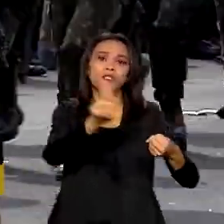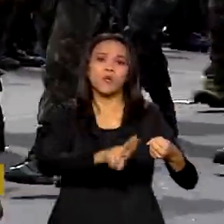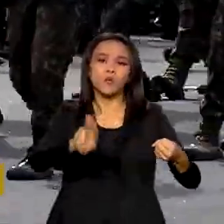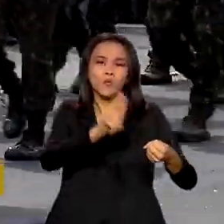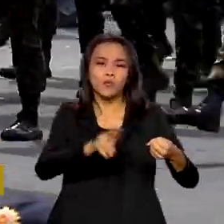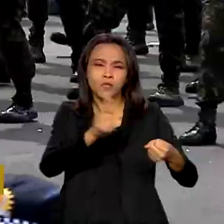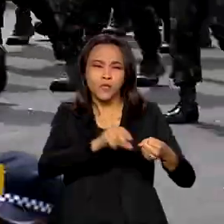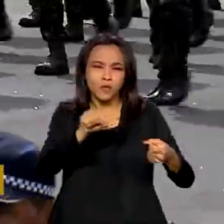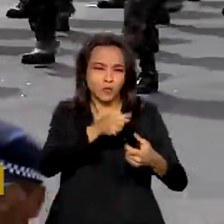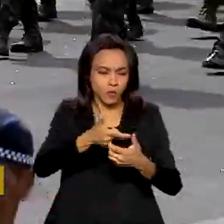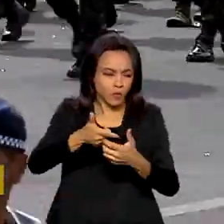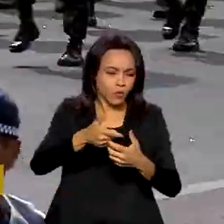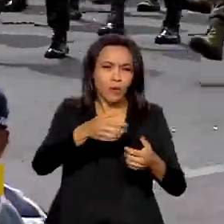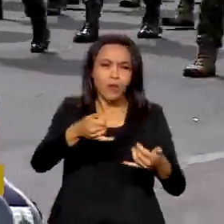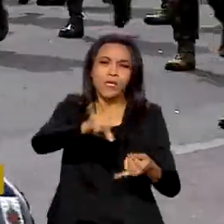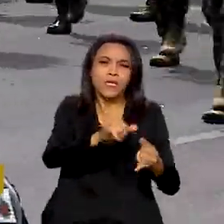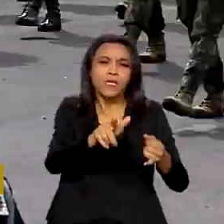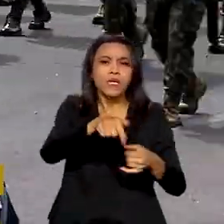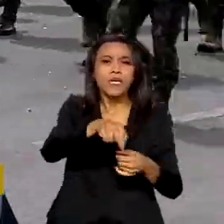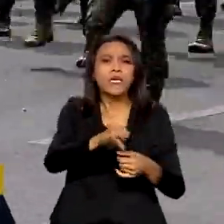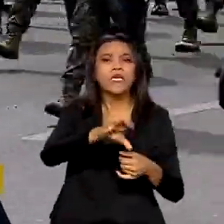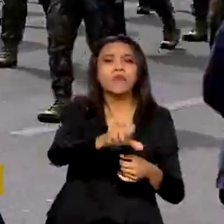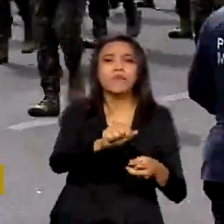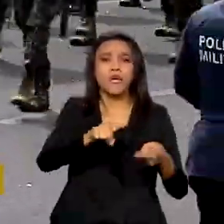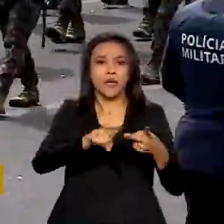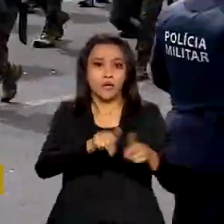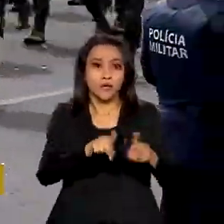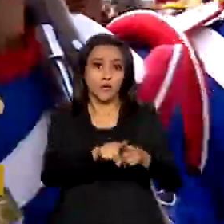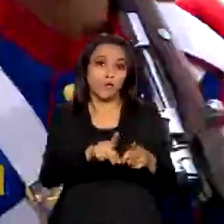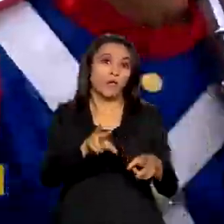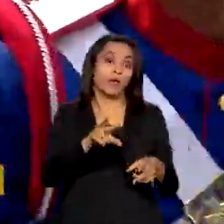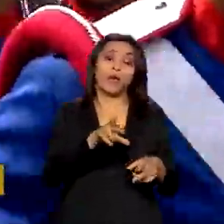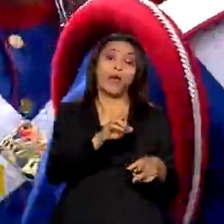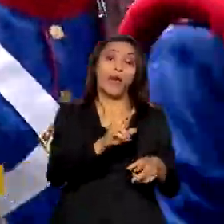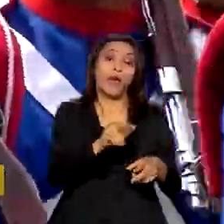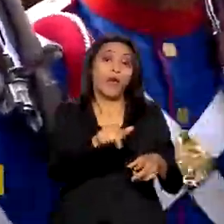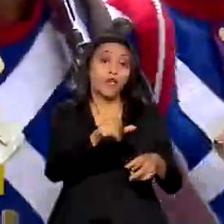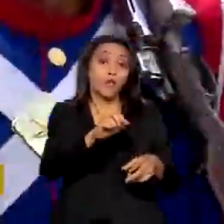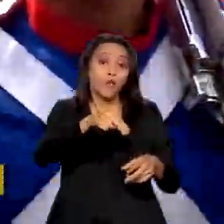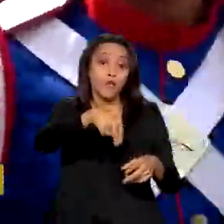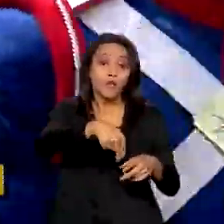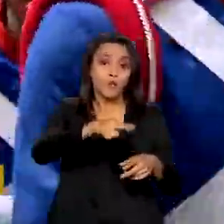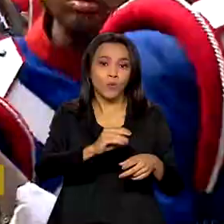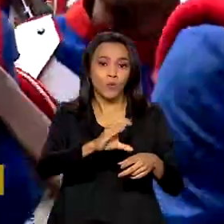Radiológica e Nuclear. Né. Então ali as tropas da selva.